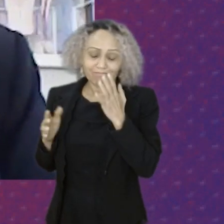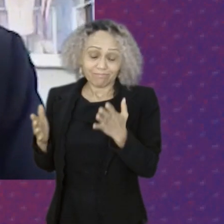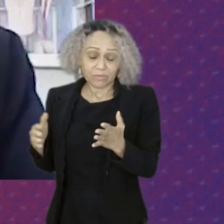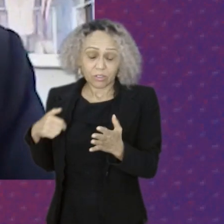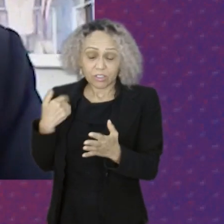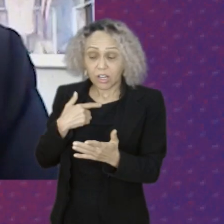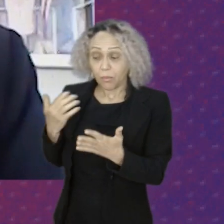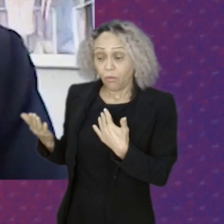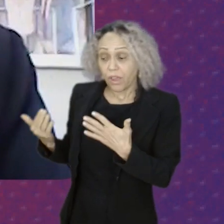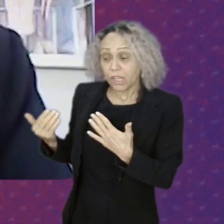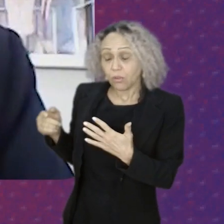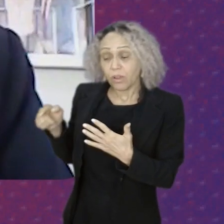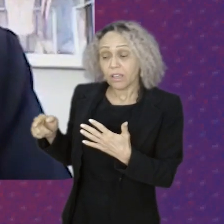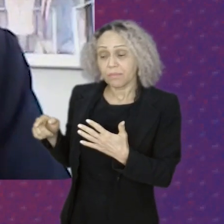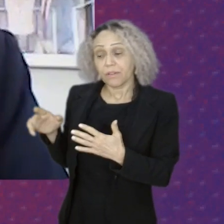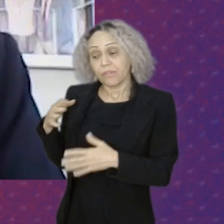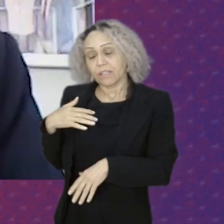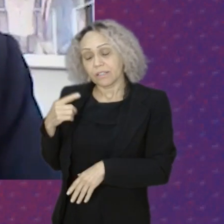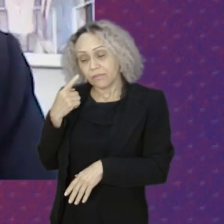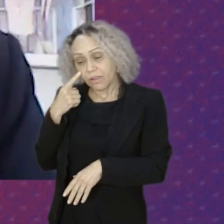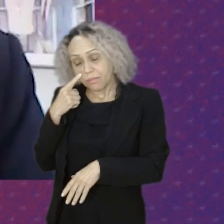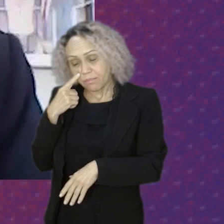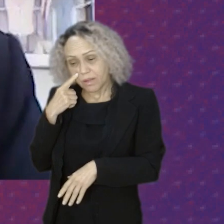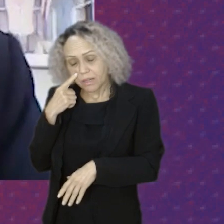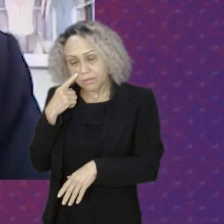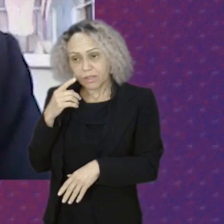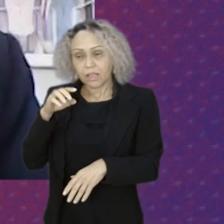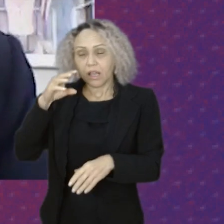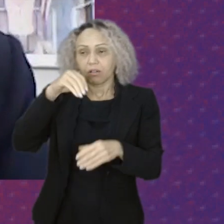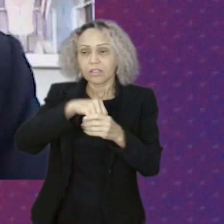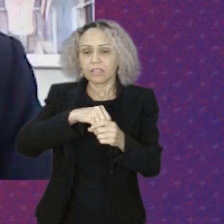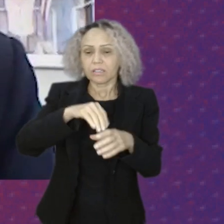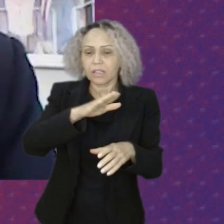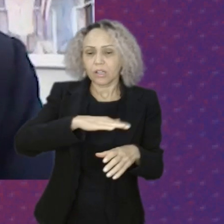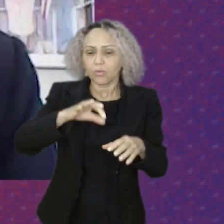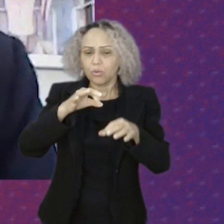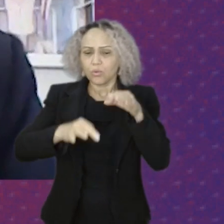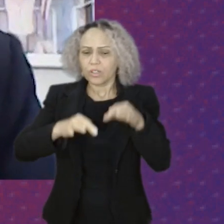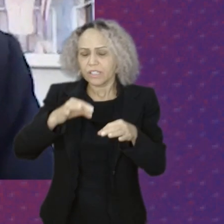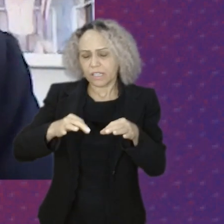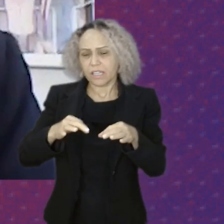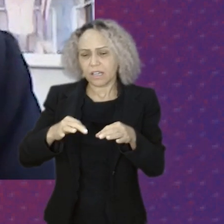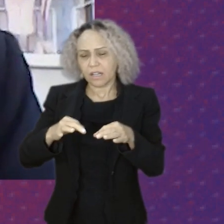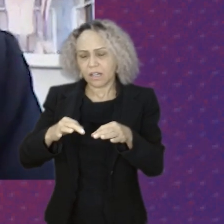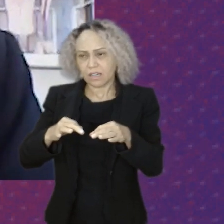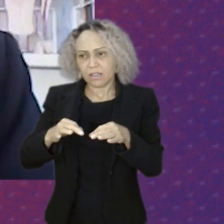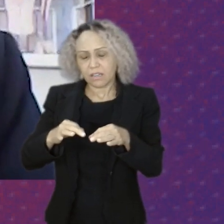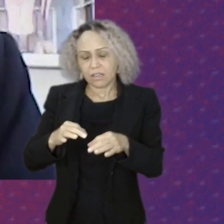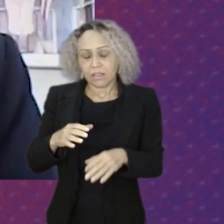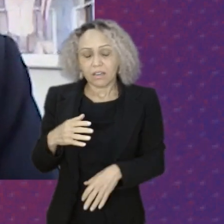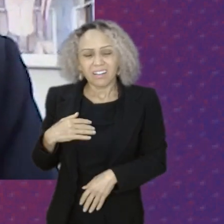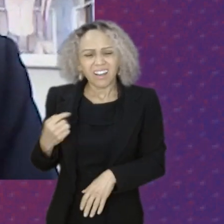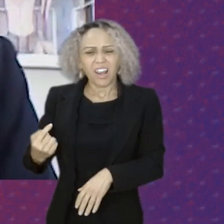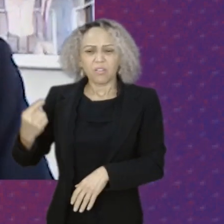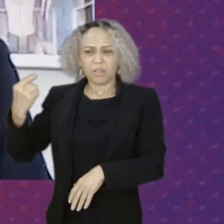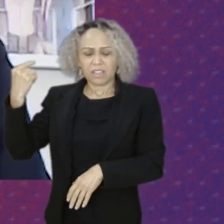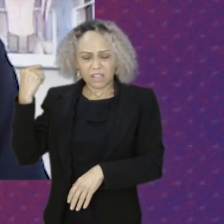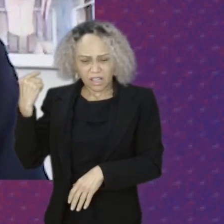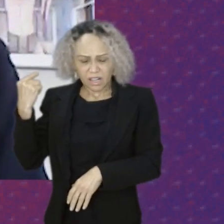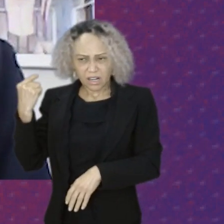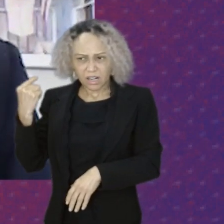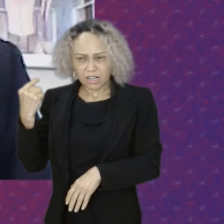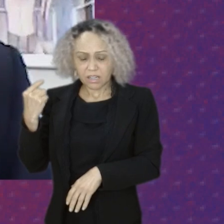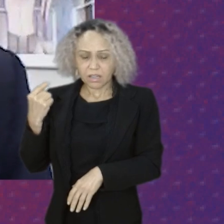para desapropriar para essas famílias. Então, está no judiciário agora, de volta, né? A gente tinha conseguido avançar bastante a desapropriação pelo